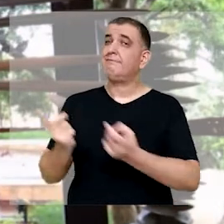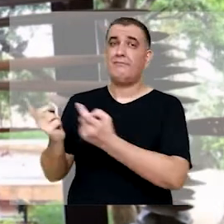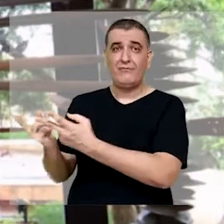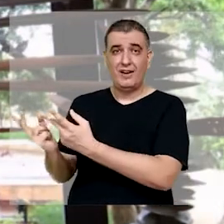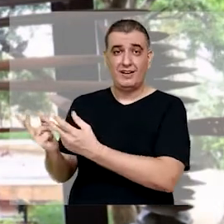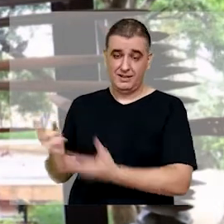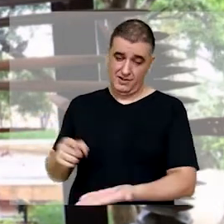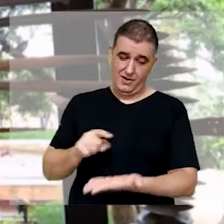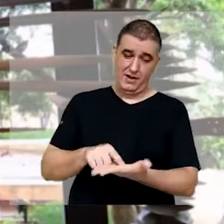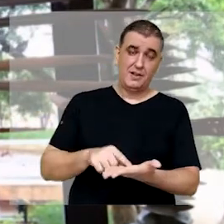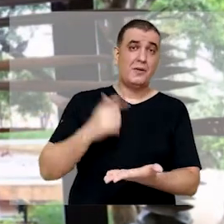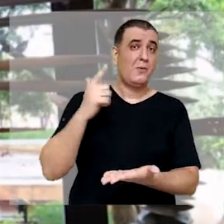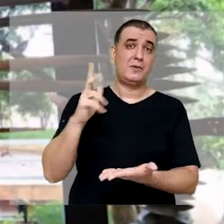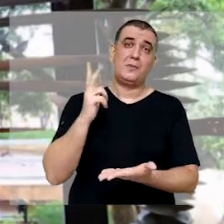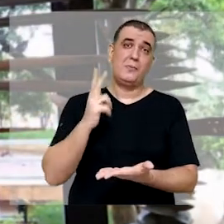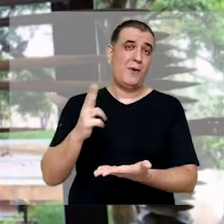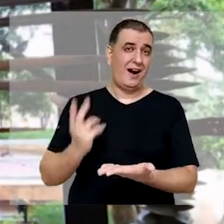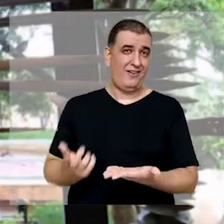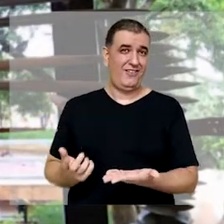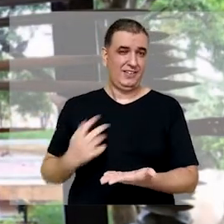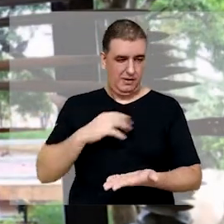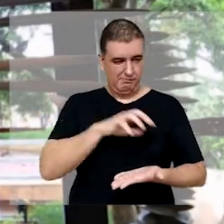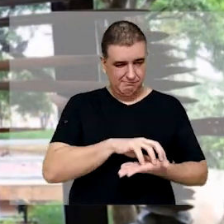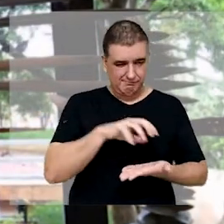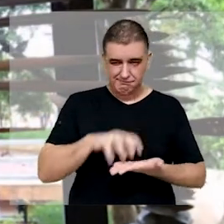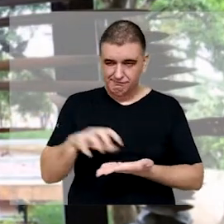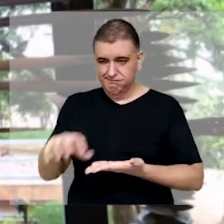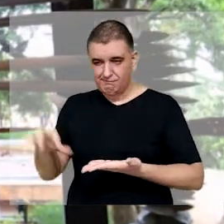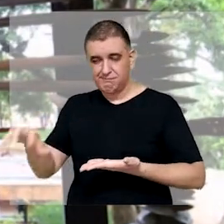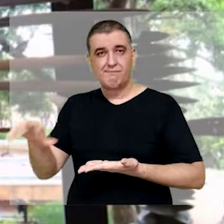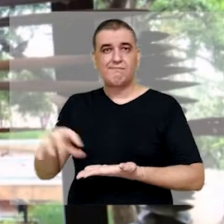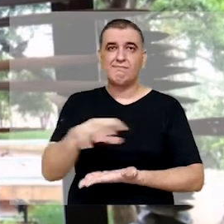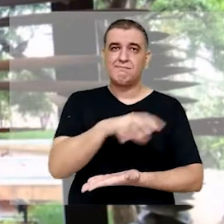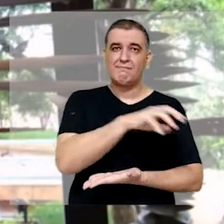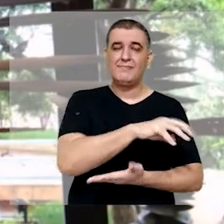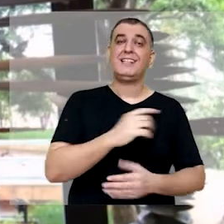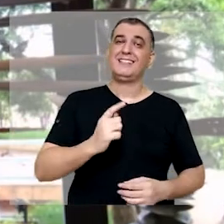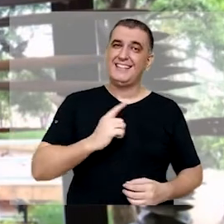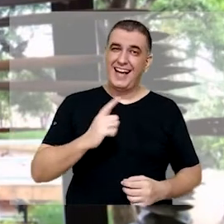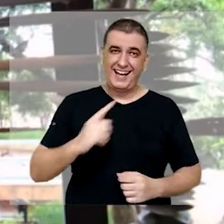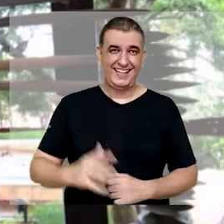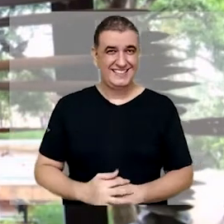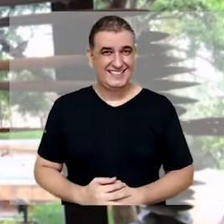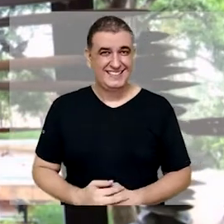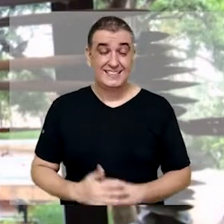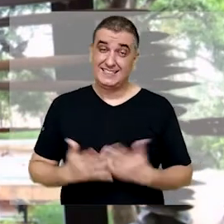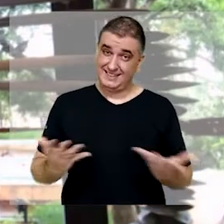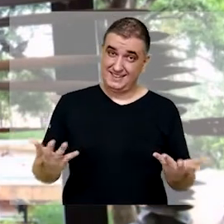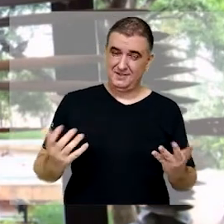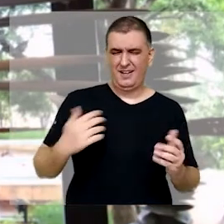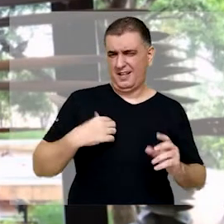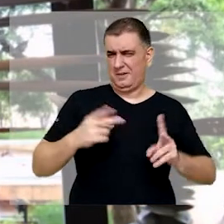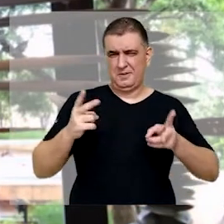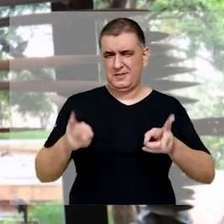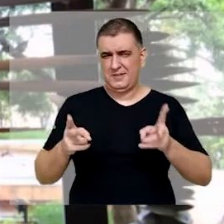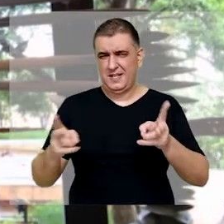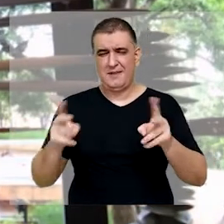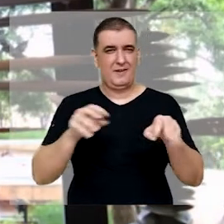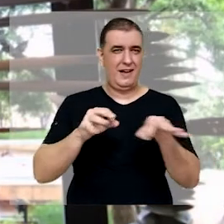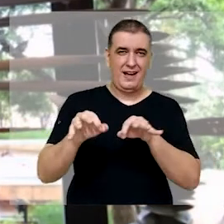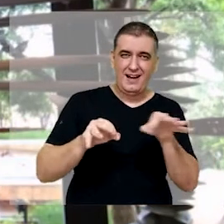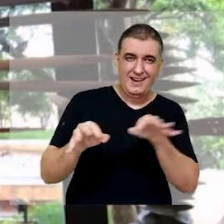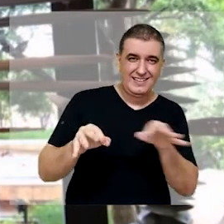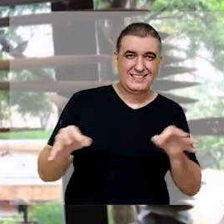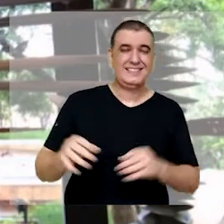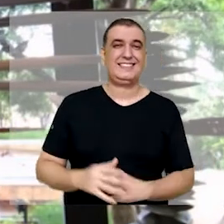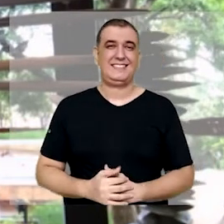forte. É um múltiplo que é feito com molde. Então, esse é meu processo contínuo, que eu vejo que é assim, é